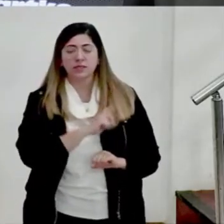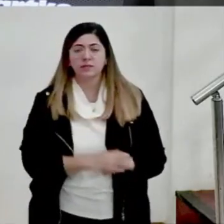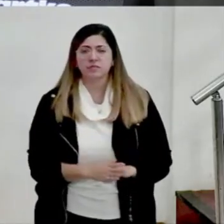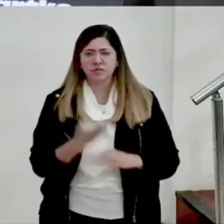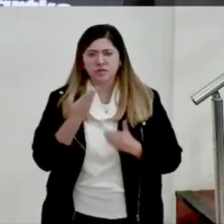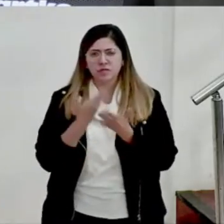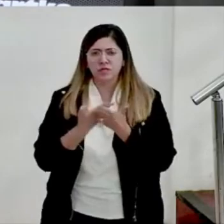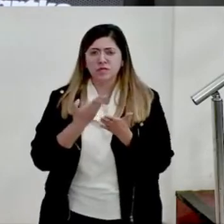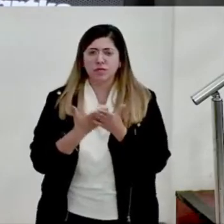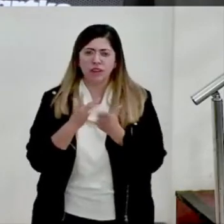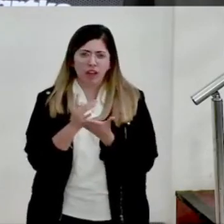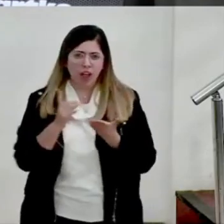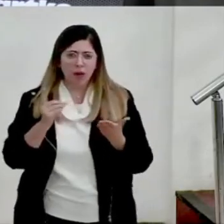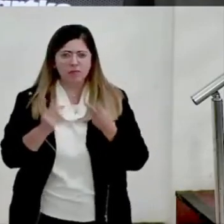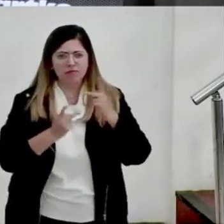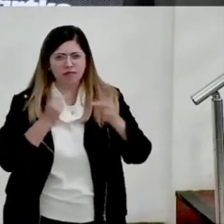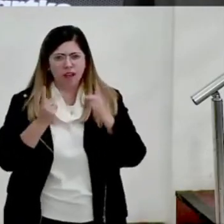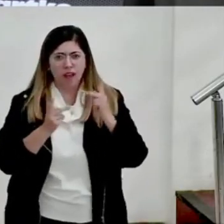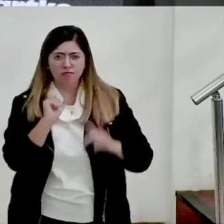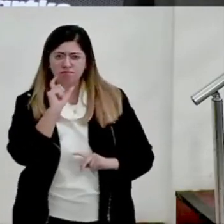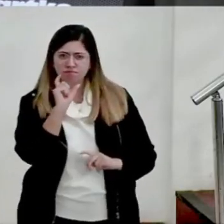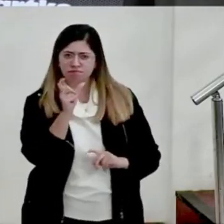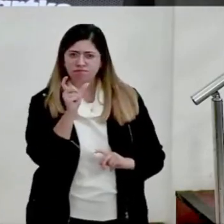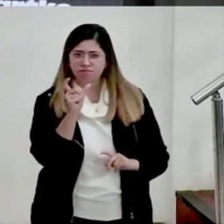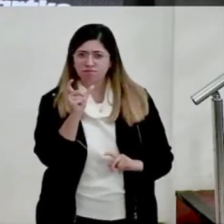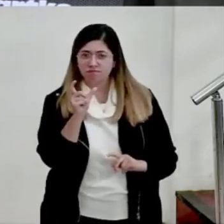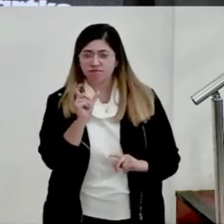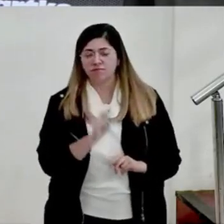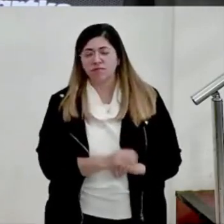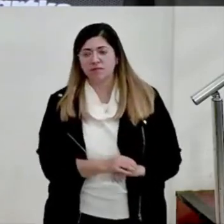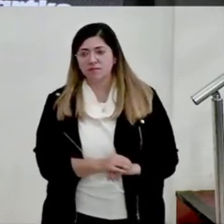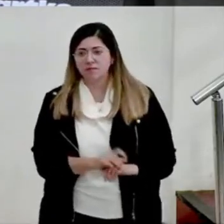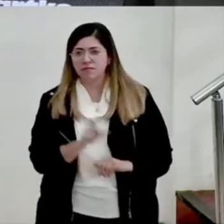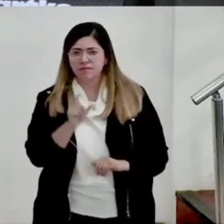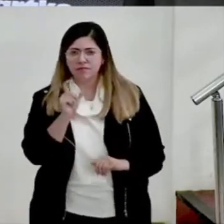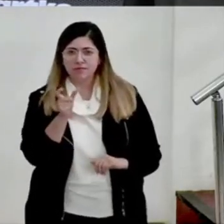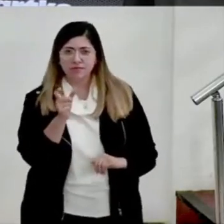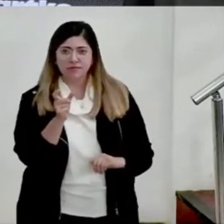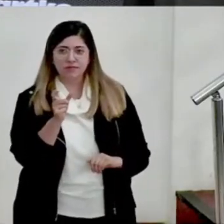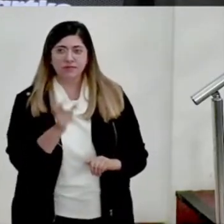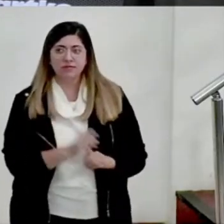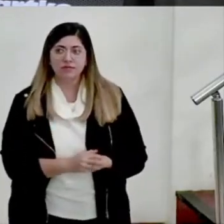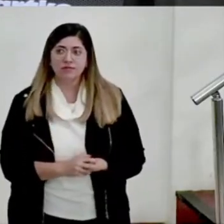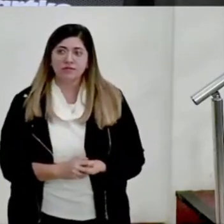termo peculiar para isso, um termo difícil: